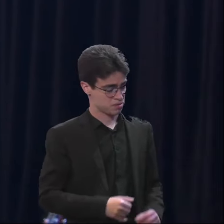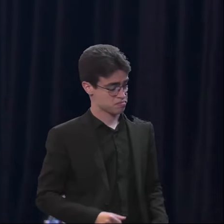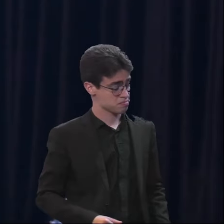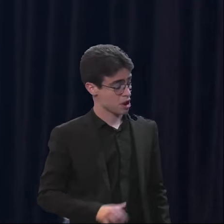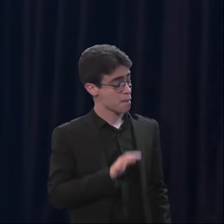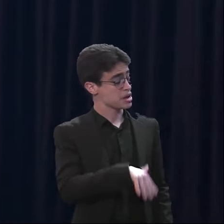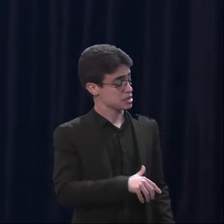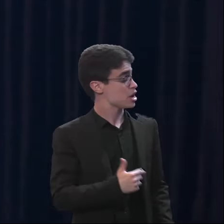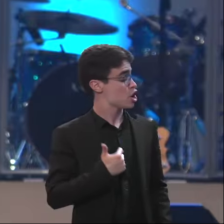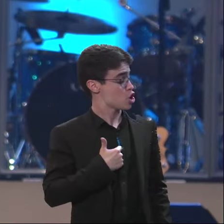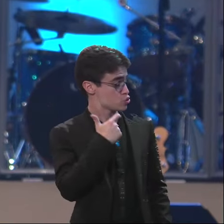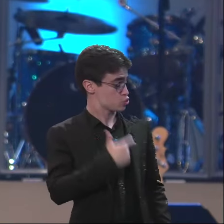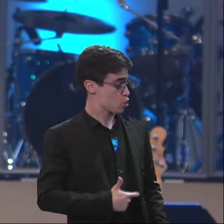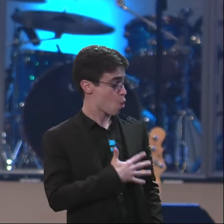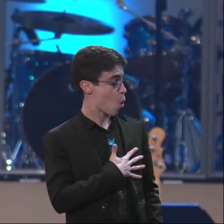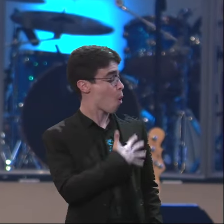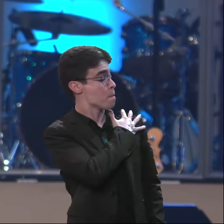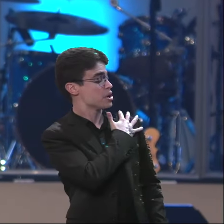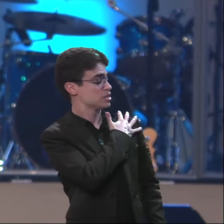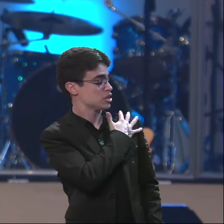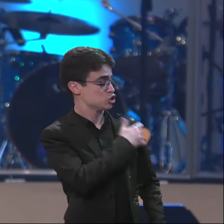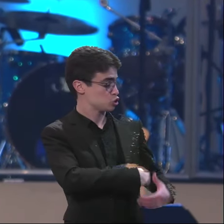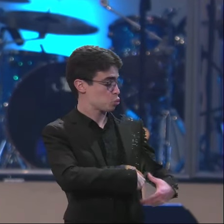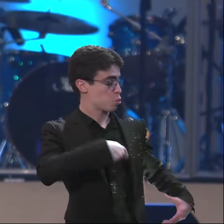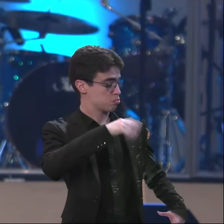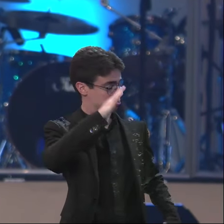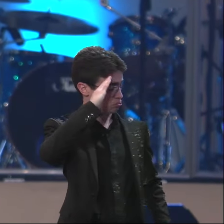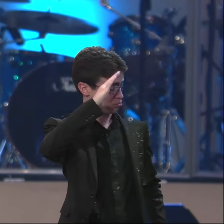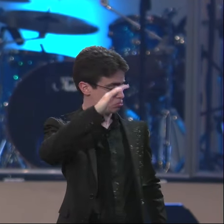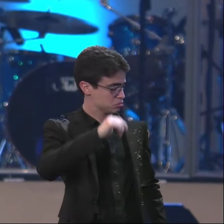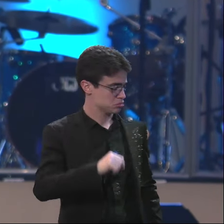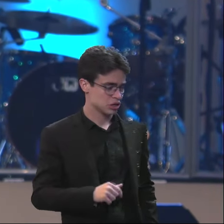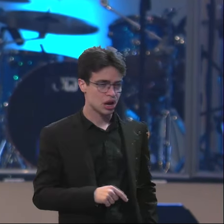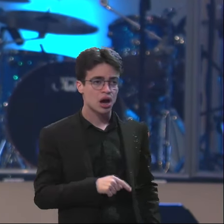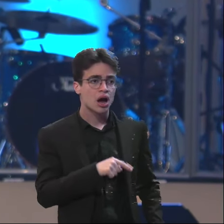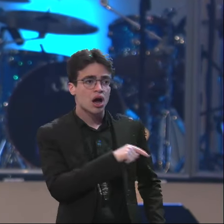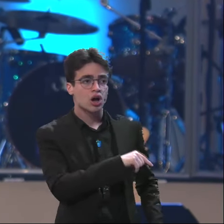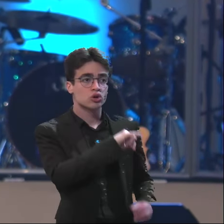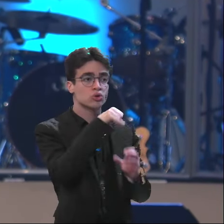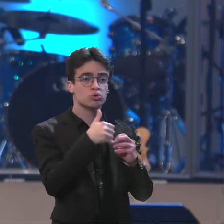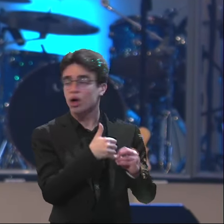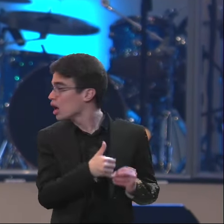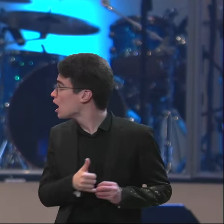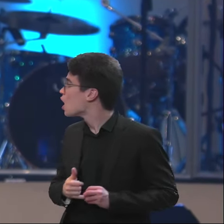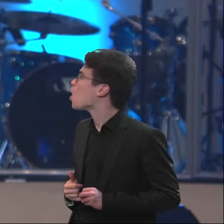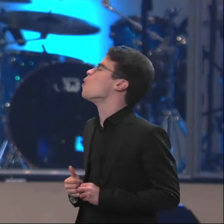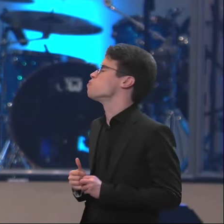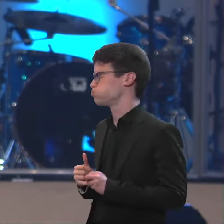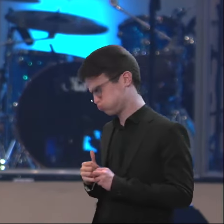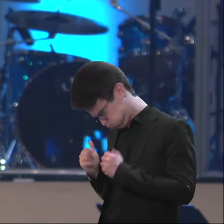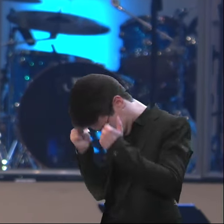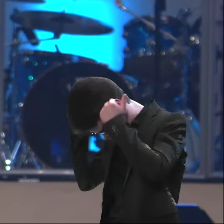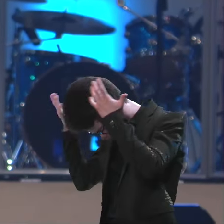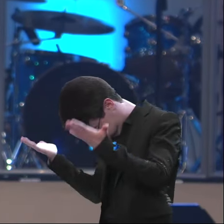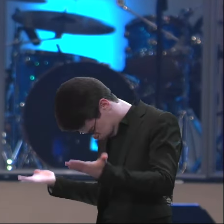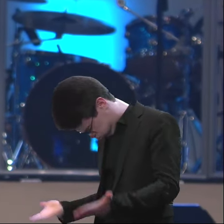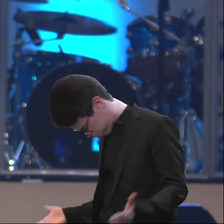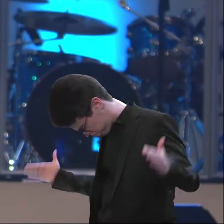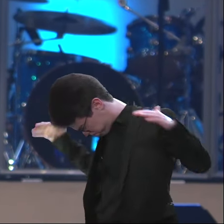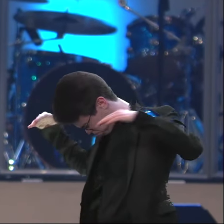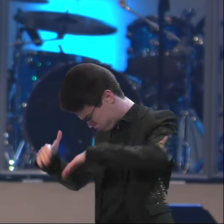aqui, ele cai prostrado e o adora. Sabe, quando temos encontros com Deus,